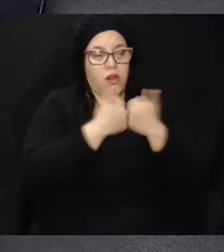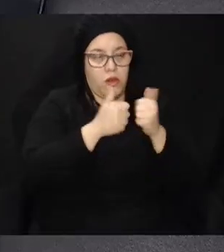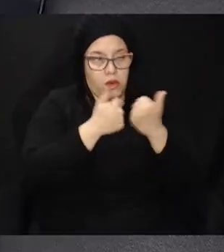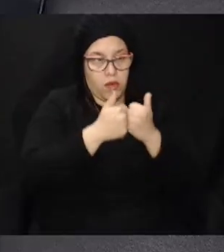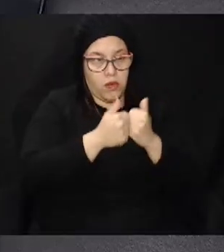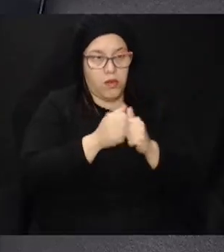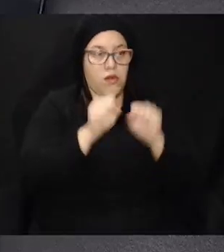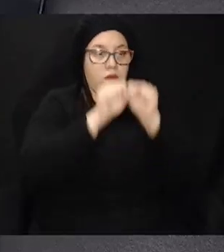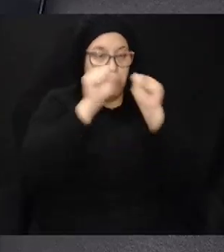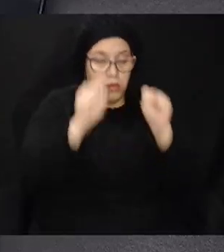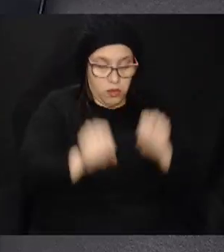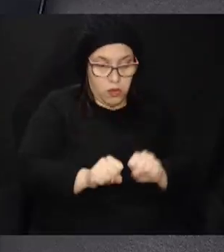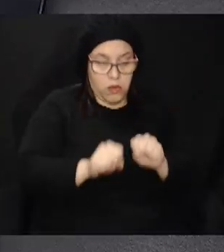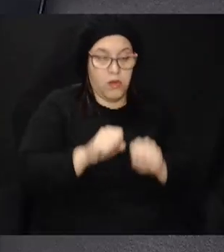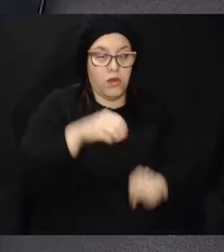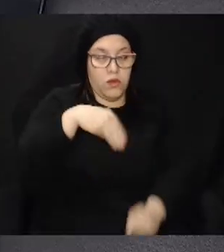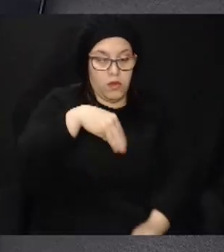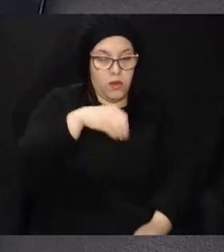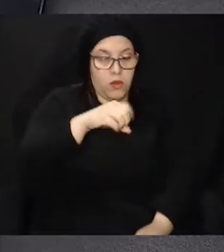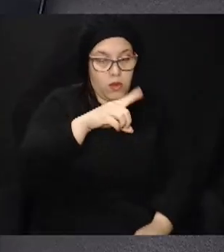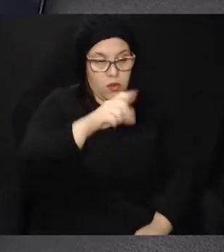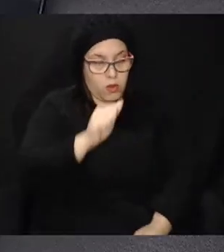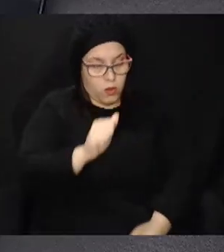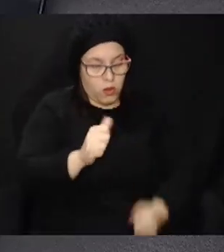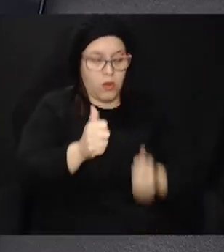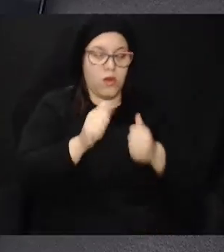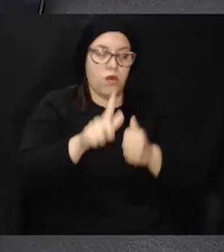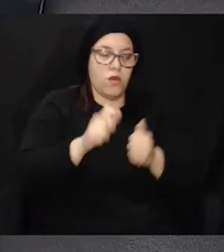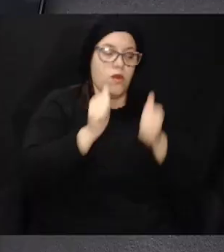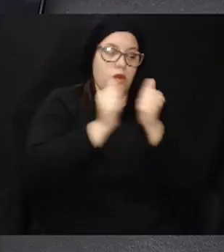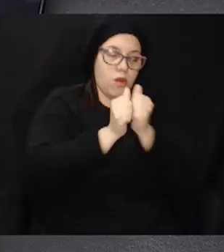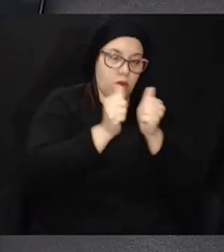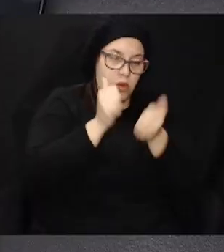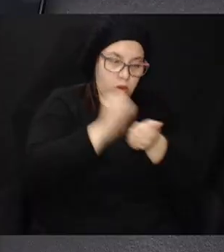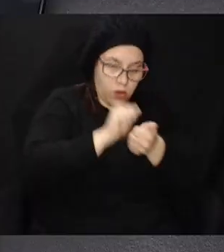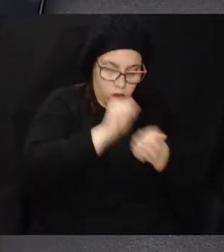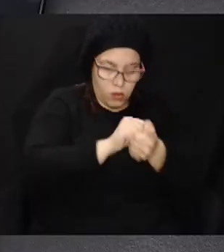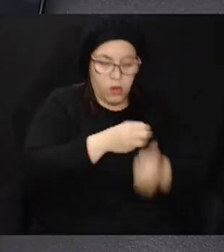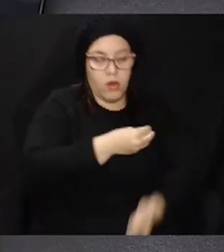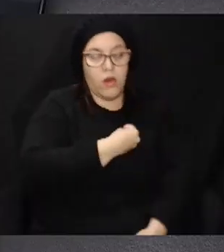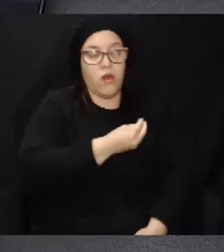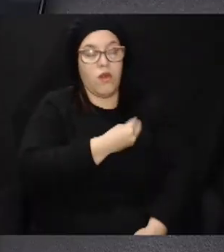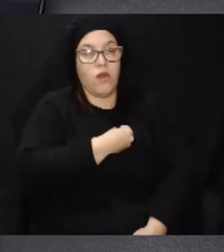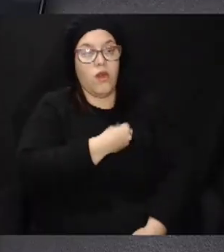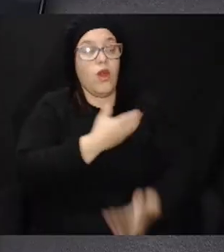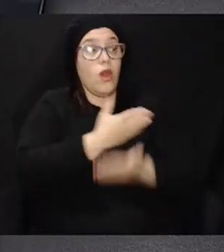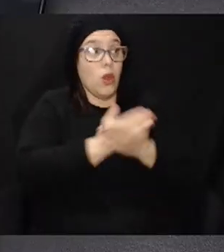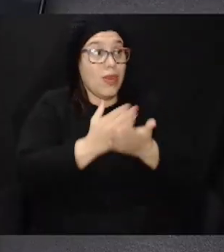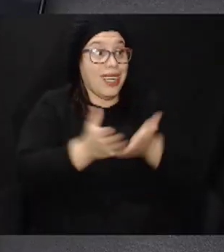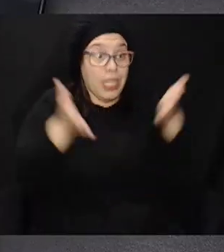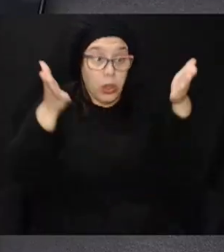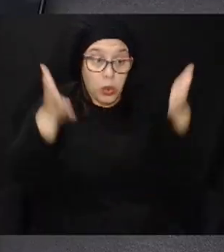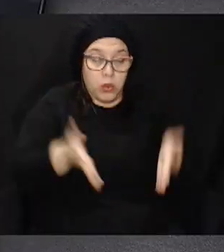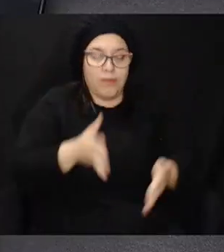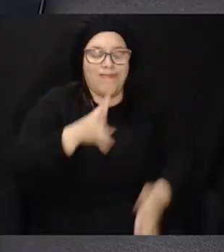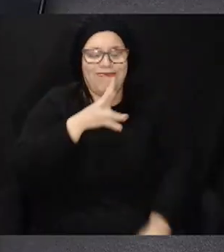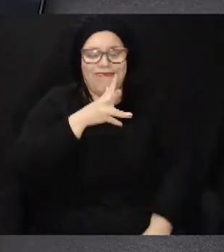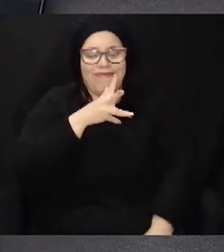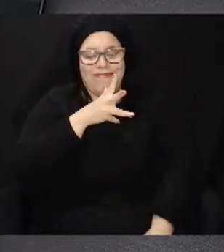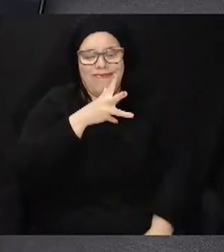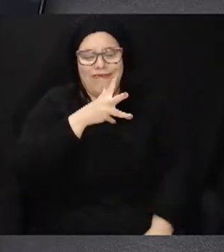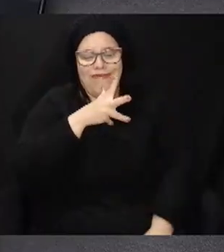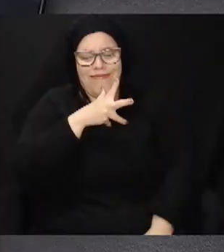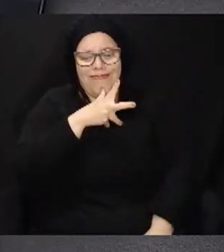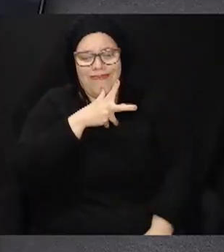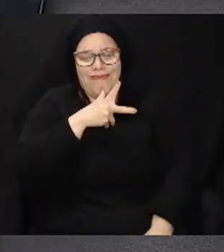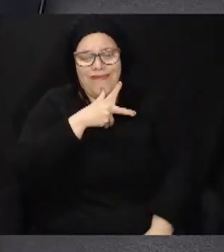de modal que dê qualidade de vida aos moradores. E agora, a gente tem que plantar essa semente agora, porque isso demora para acontecer. Se a gente começar a